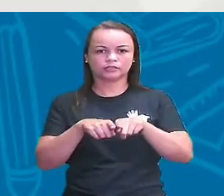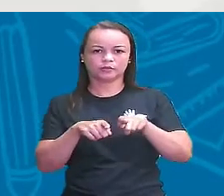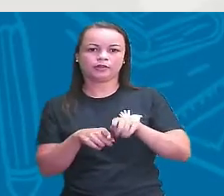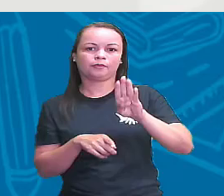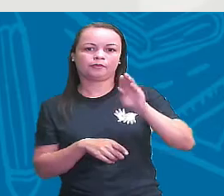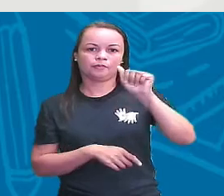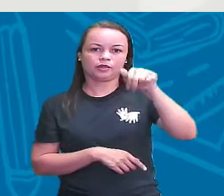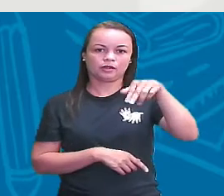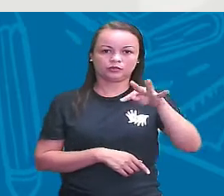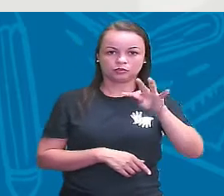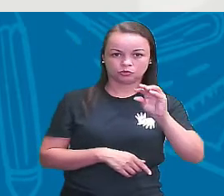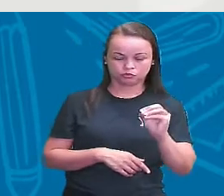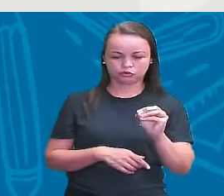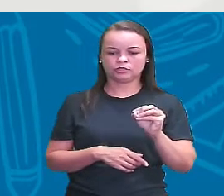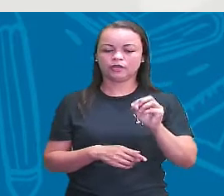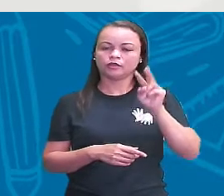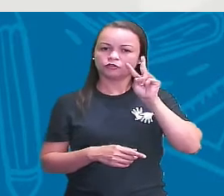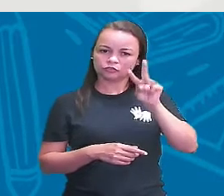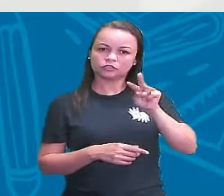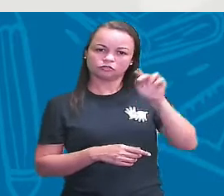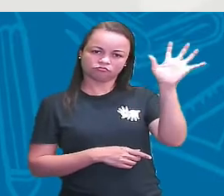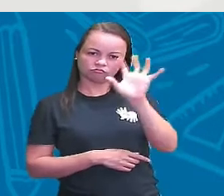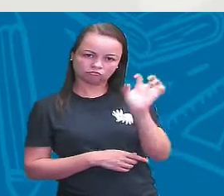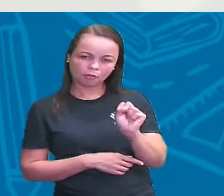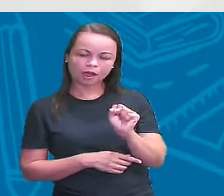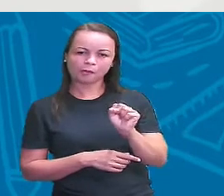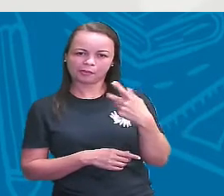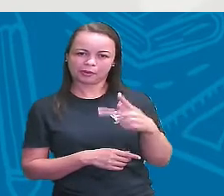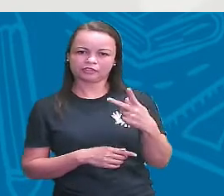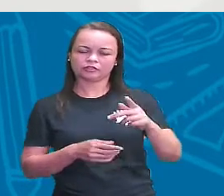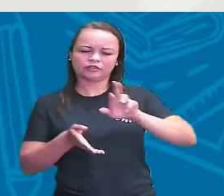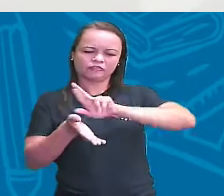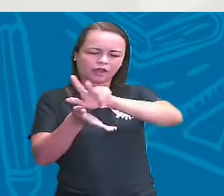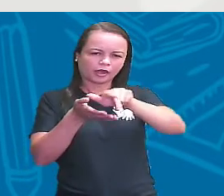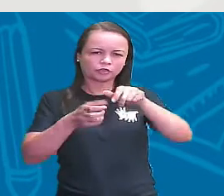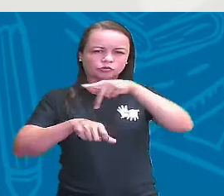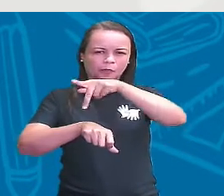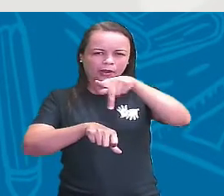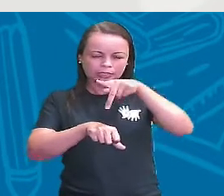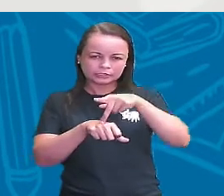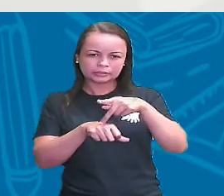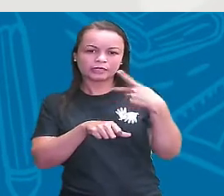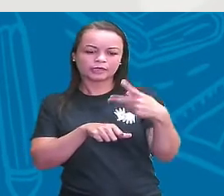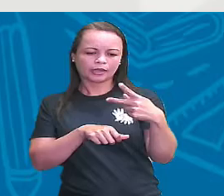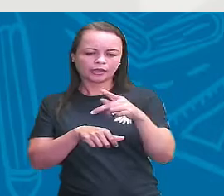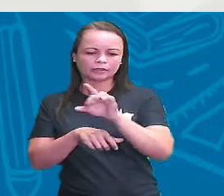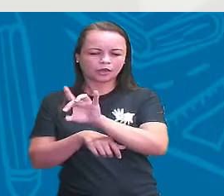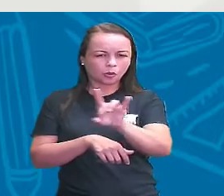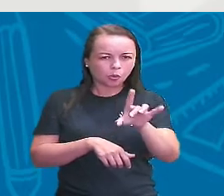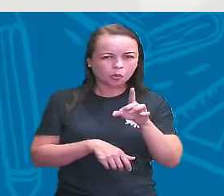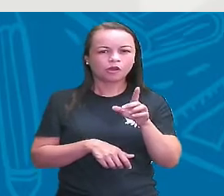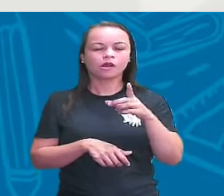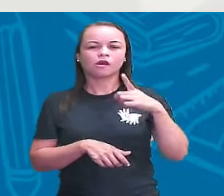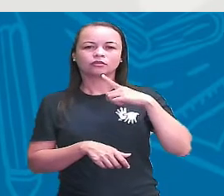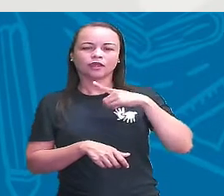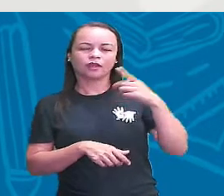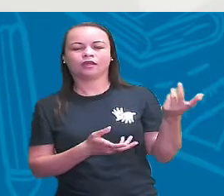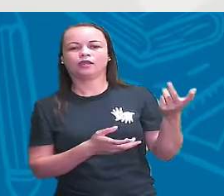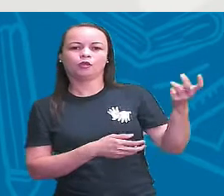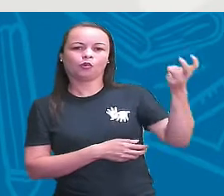africano tem diversos países atualmente. Cada país desse tem uma cultura própria, tem uma forma de se